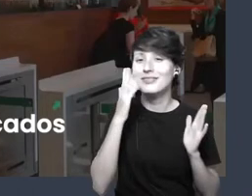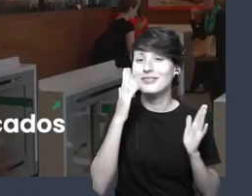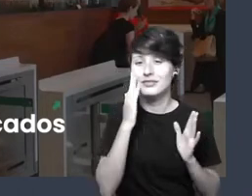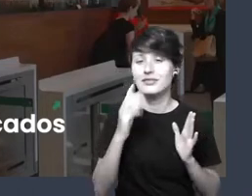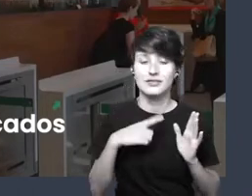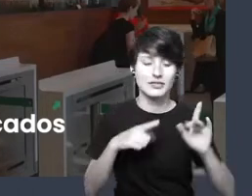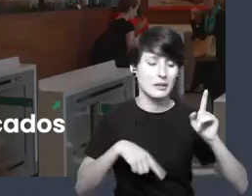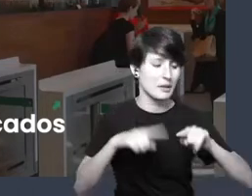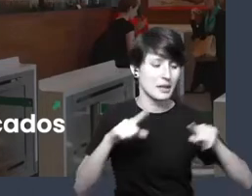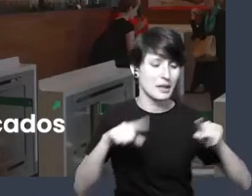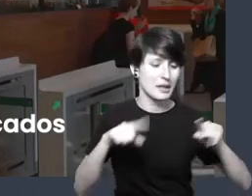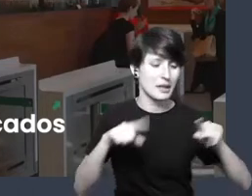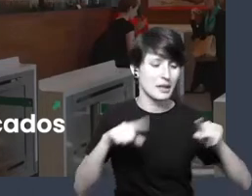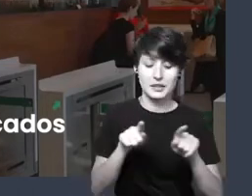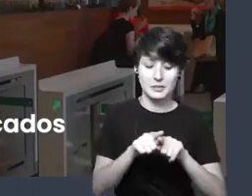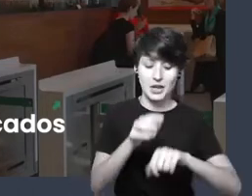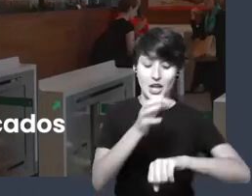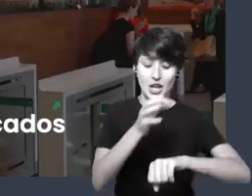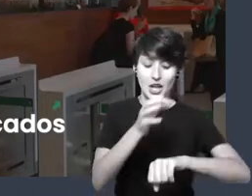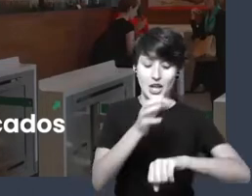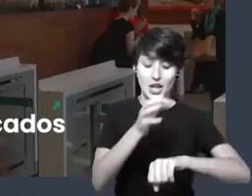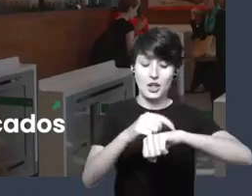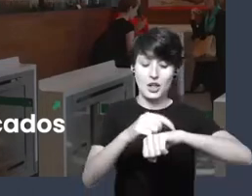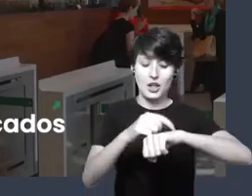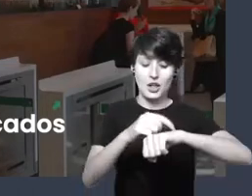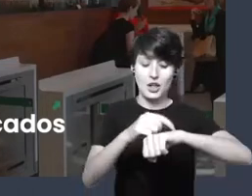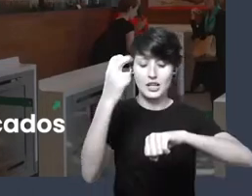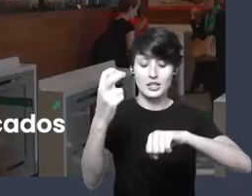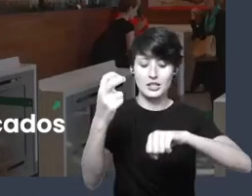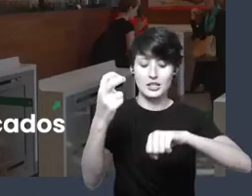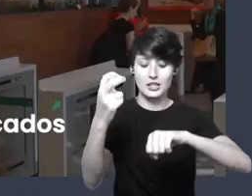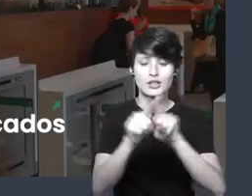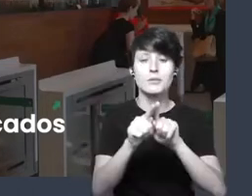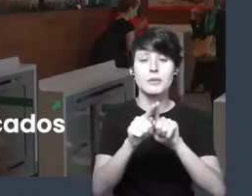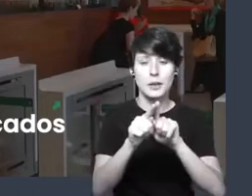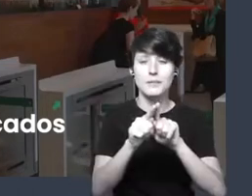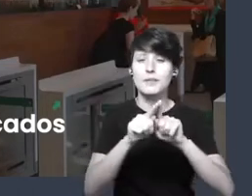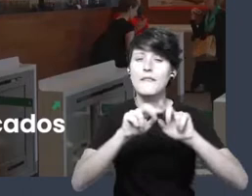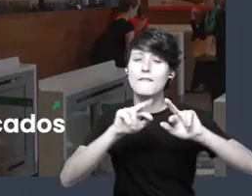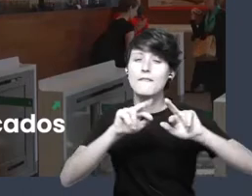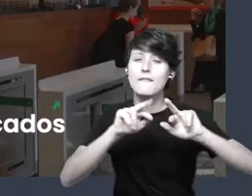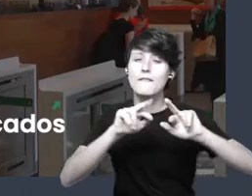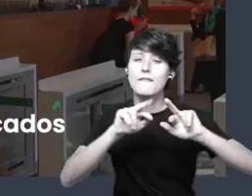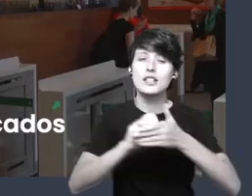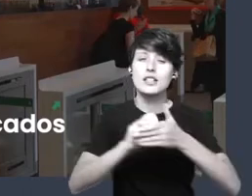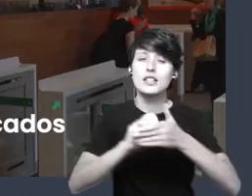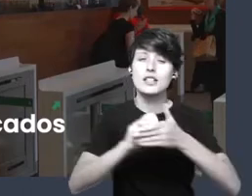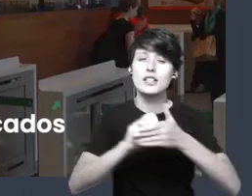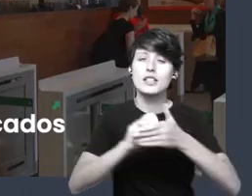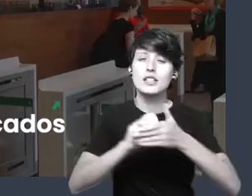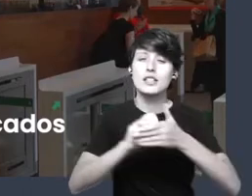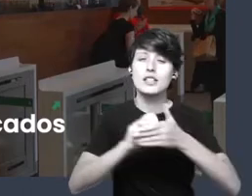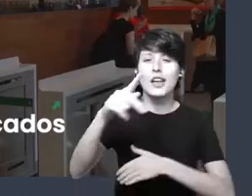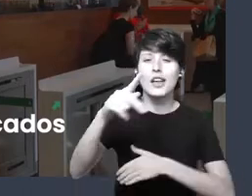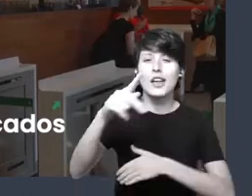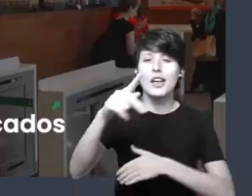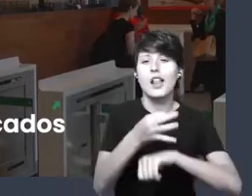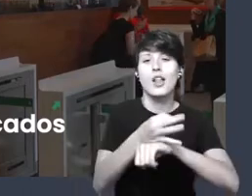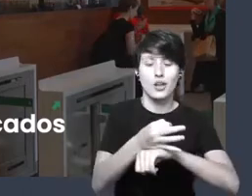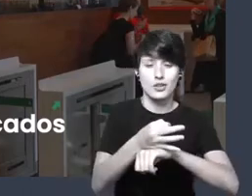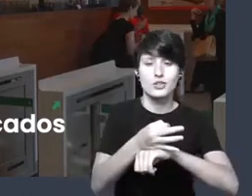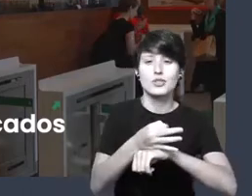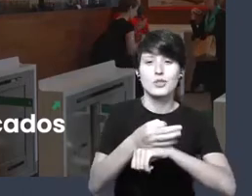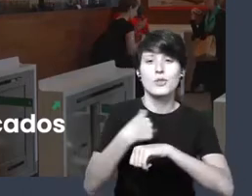Você tem também os relógios inteligentes, em que você faz várias atividades usando o seu relógio. Um dos meus favoritos, que